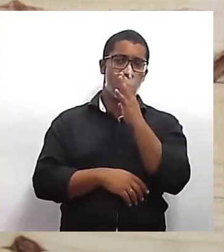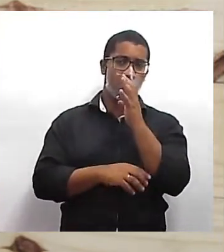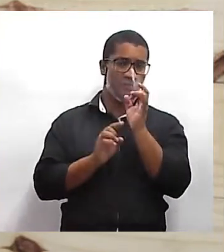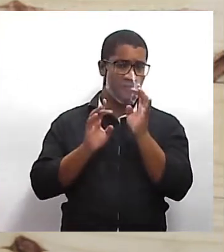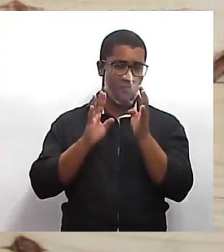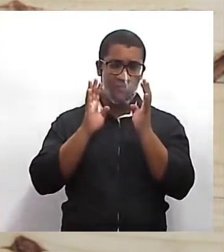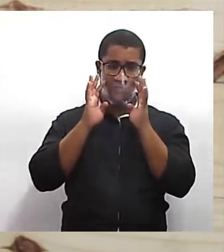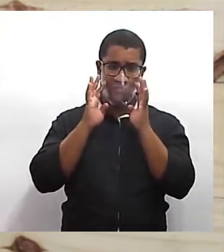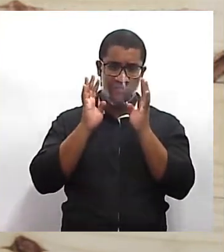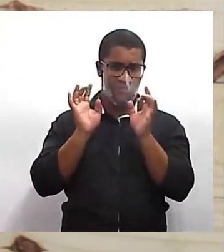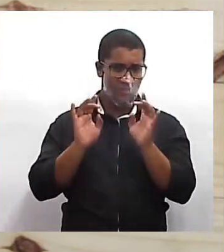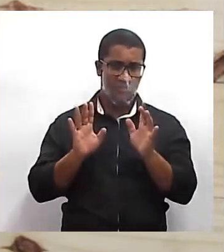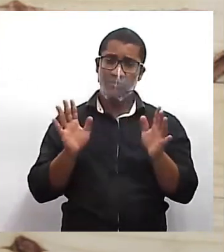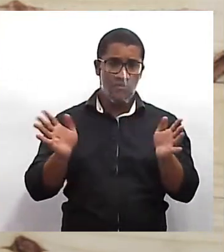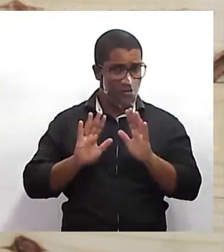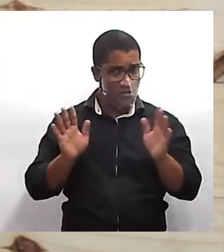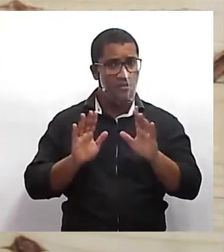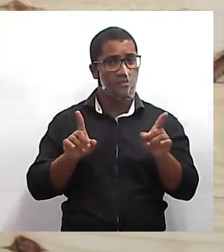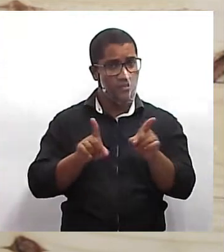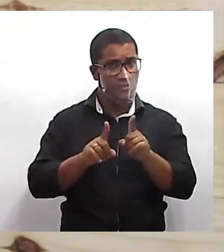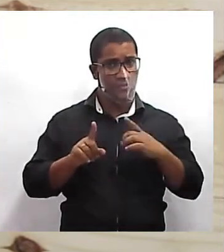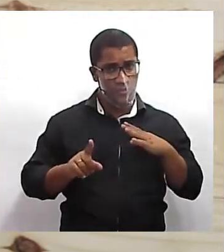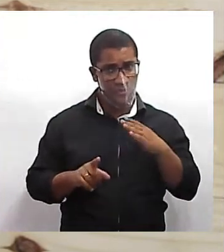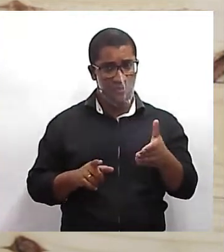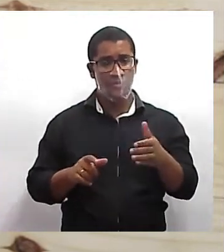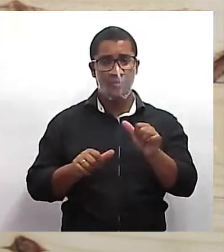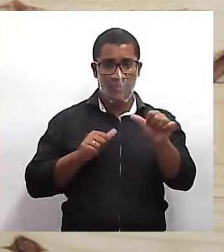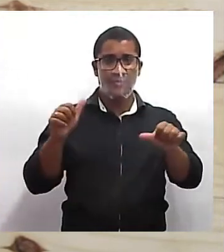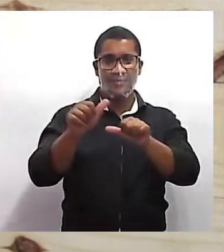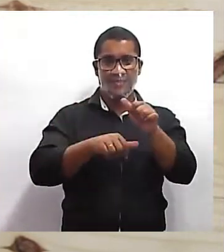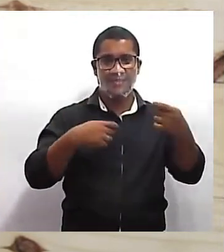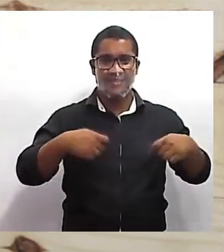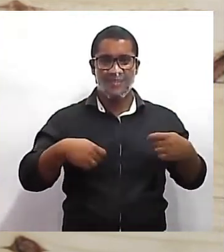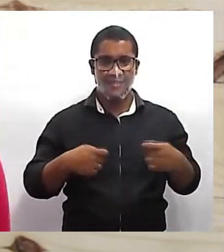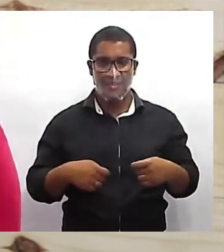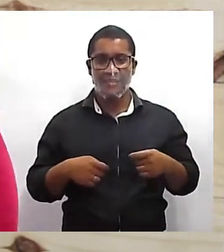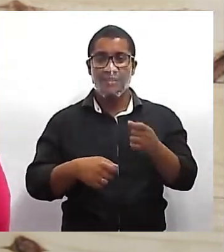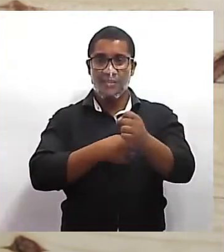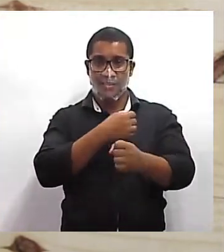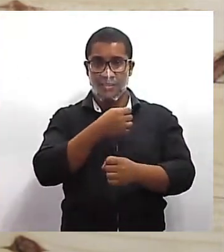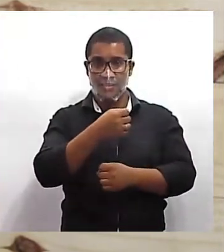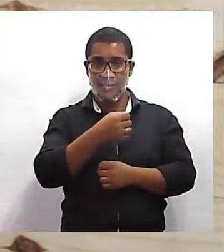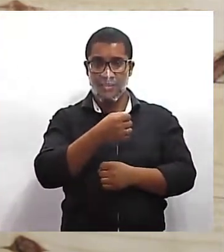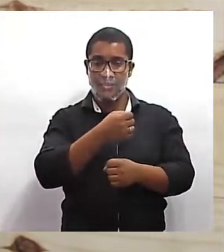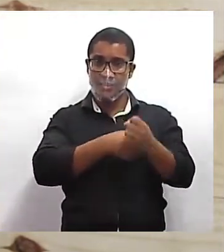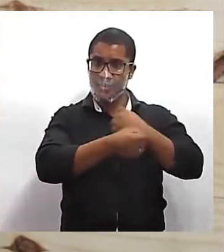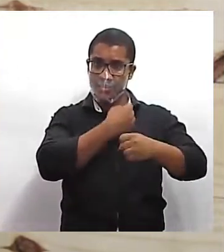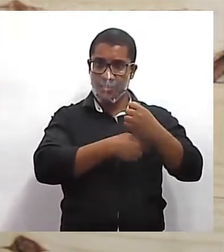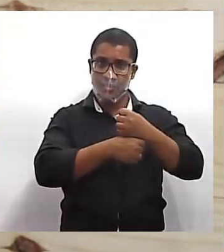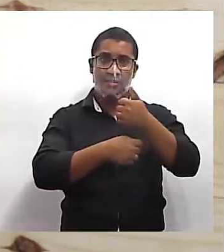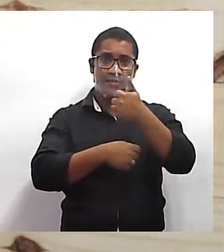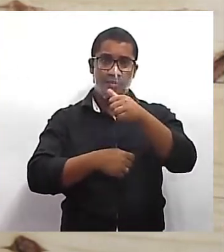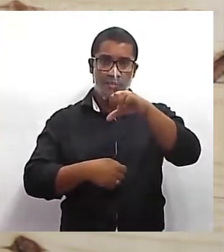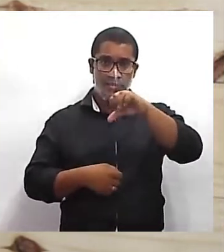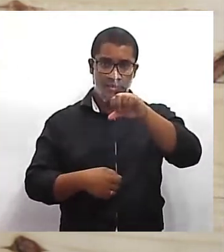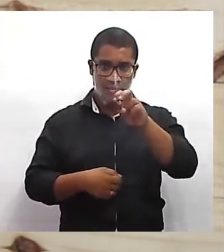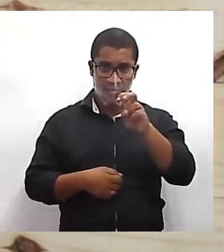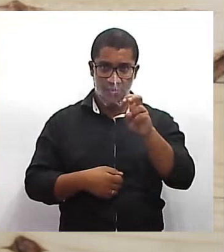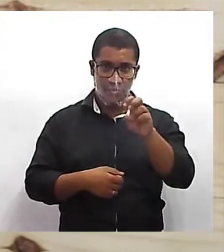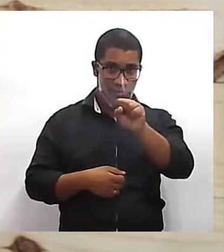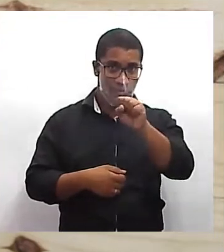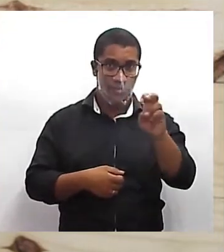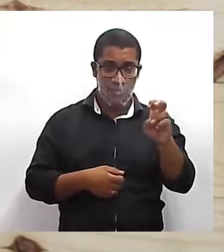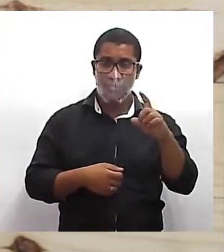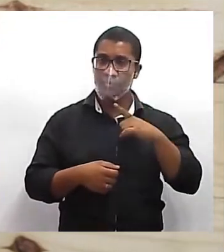defendia Paulo Freire em uma de suas obras em 1985. Nós temos sim ter um papel militante na mudança social de